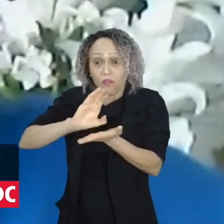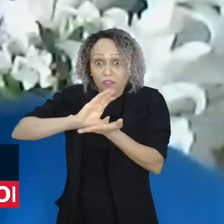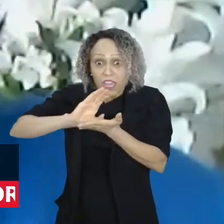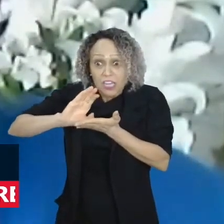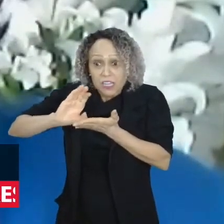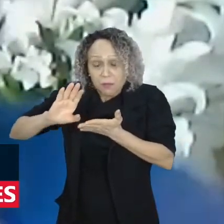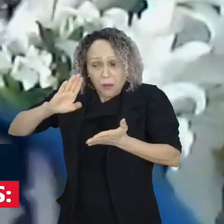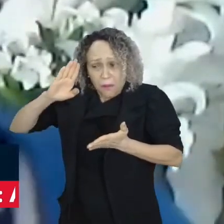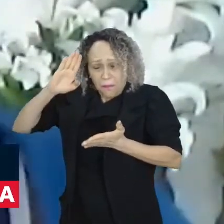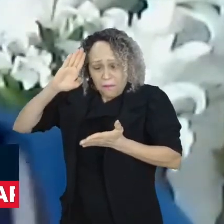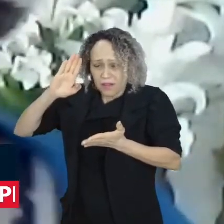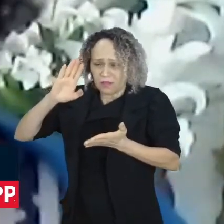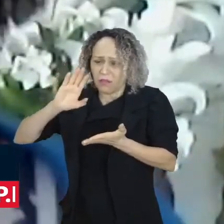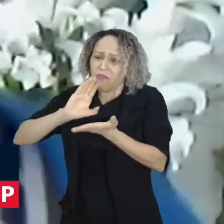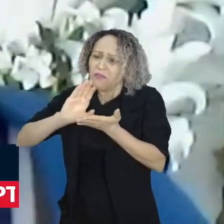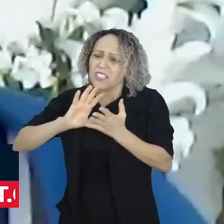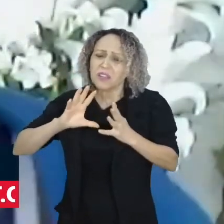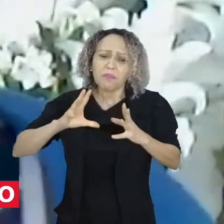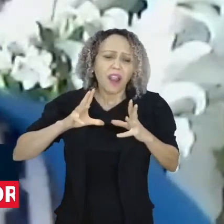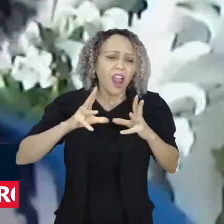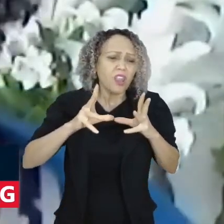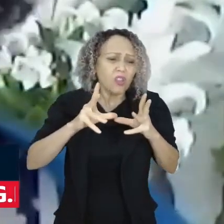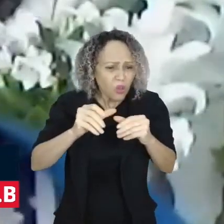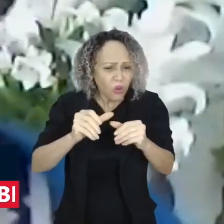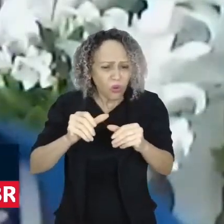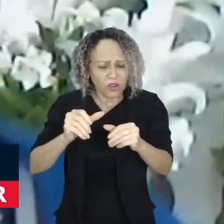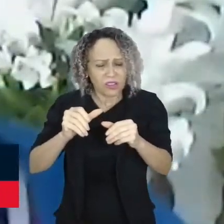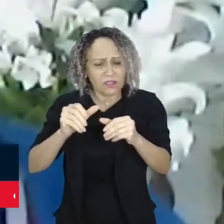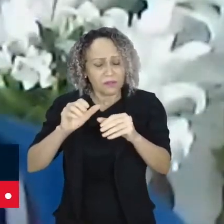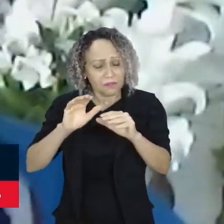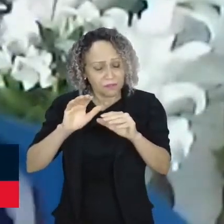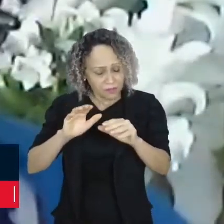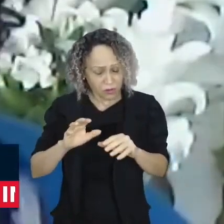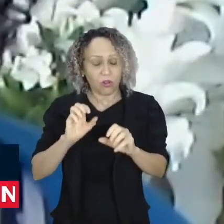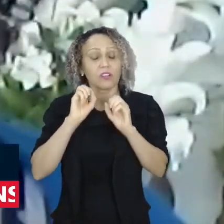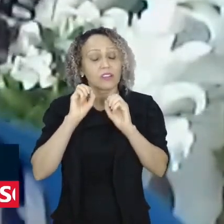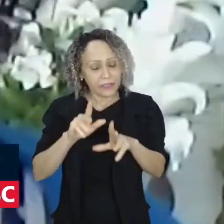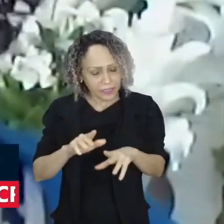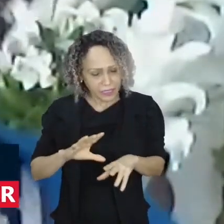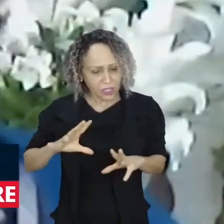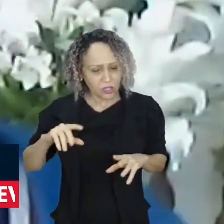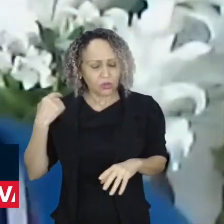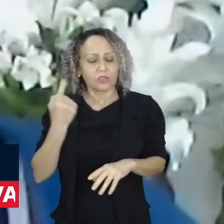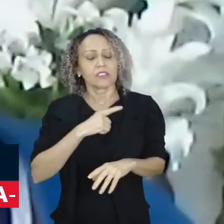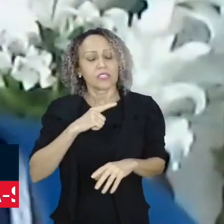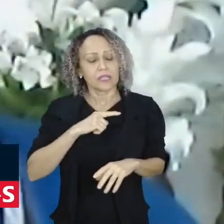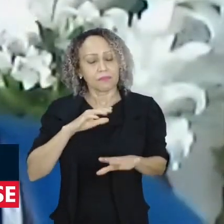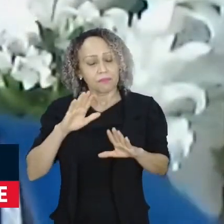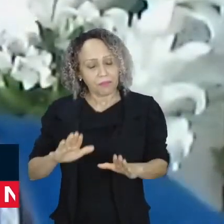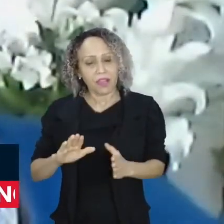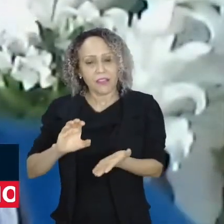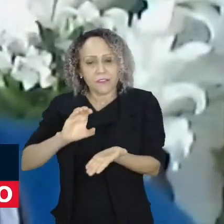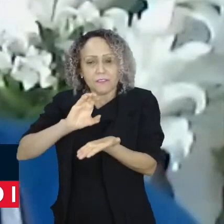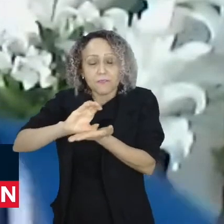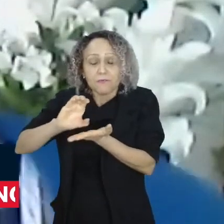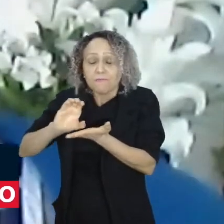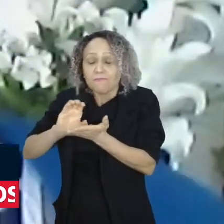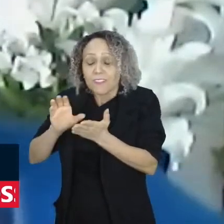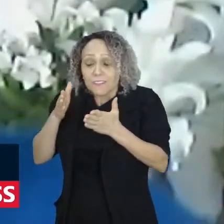porque nós somos a maioria dessa população, né? Não tem jeito, nós somos a maioria